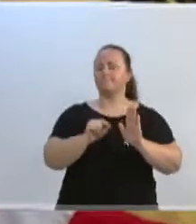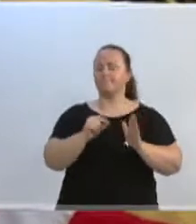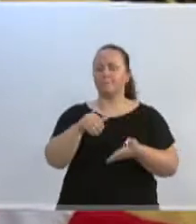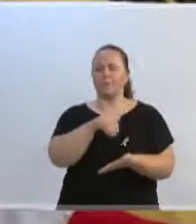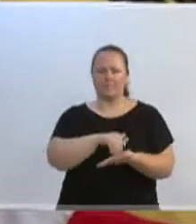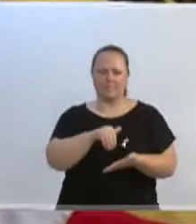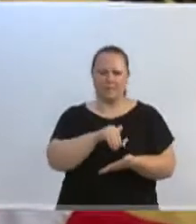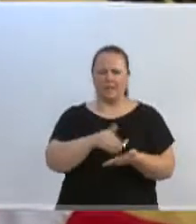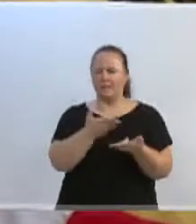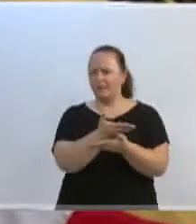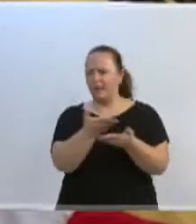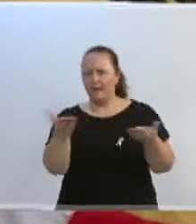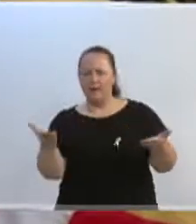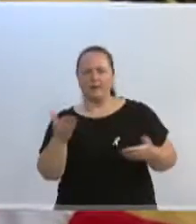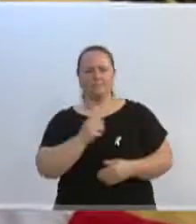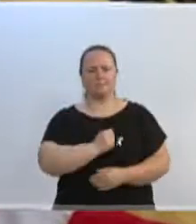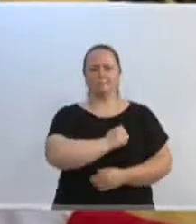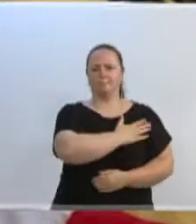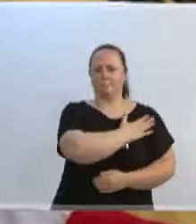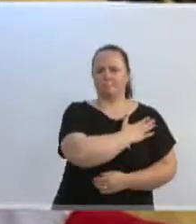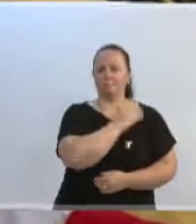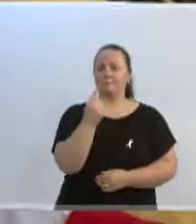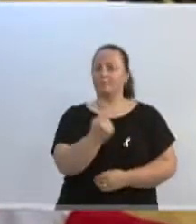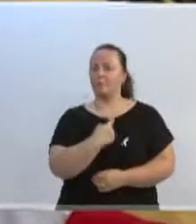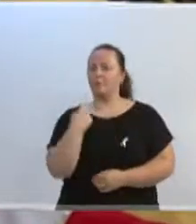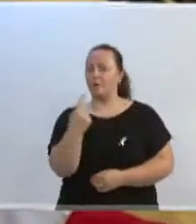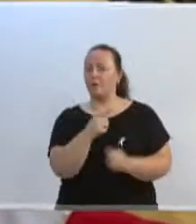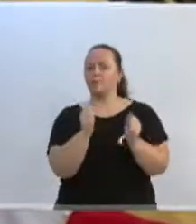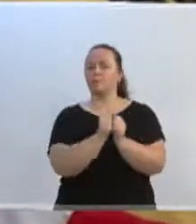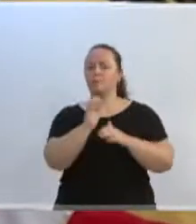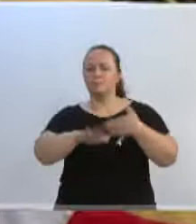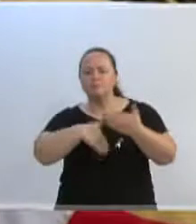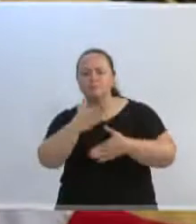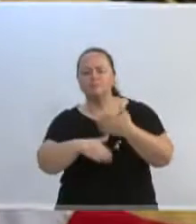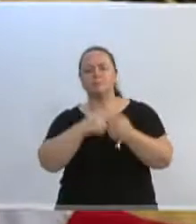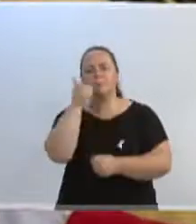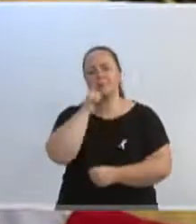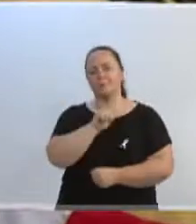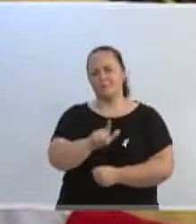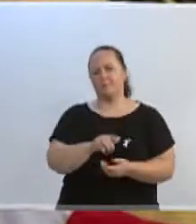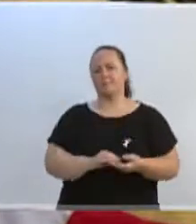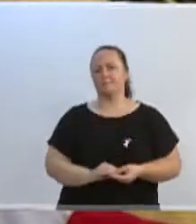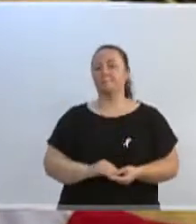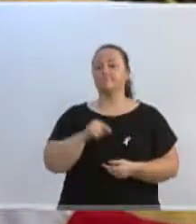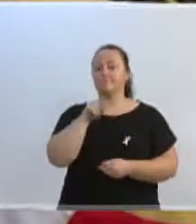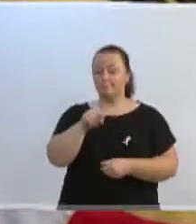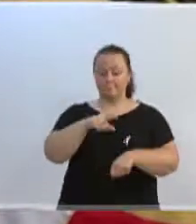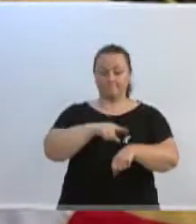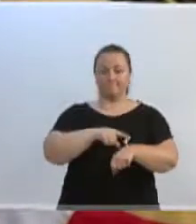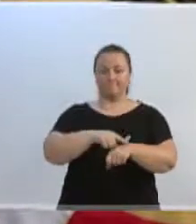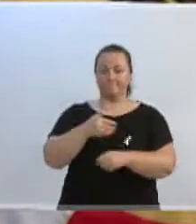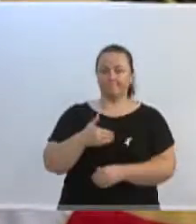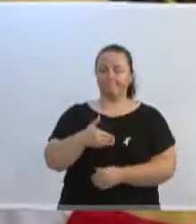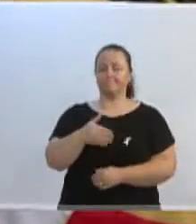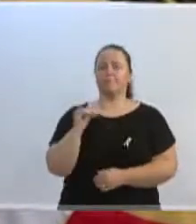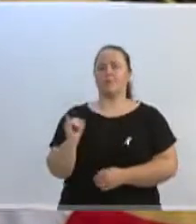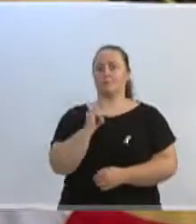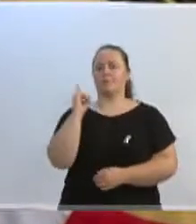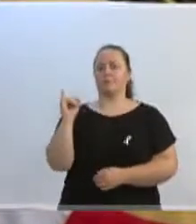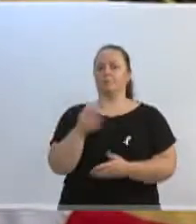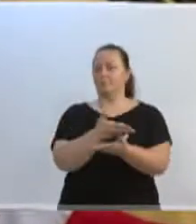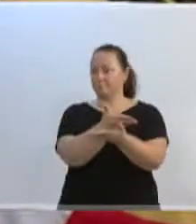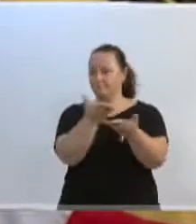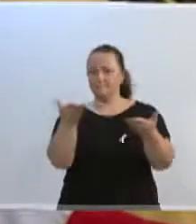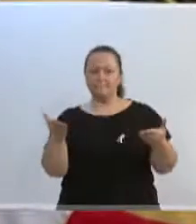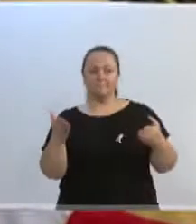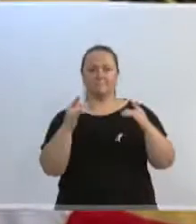vai ter um compromisso do prefeito, vai ter um compromisso nosso para avançarmos nisso. Então, esse é importante, o momento que vocês, instituição,